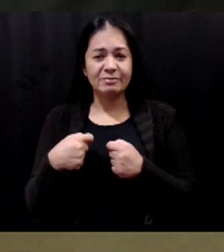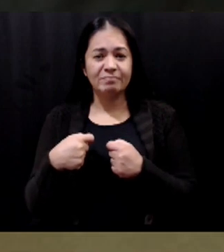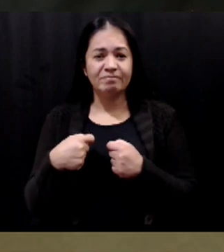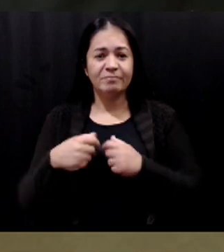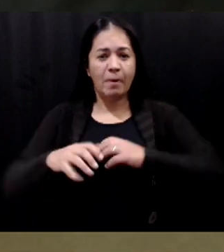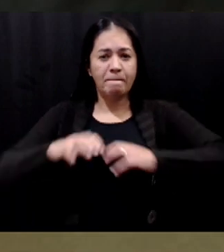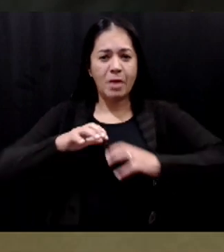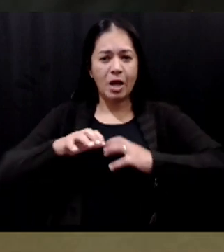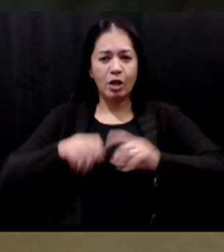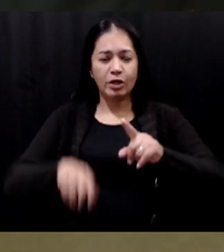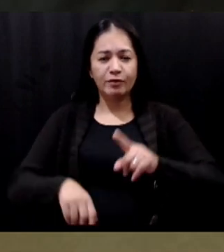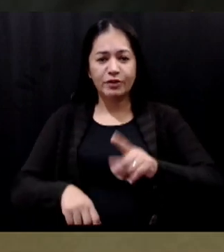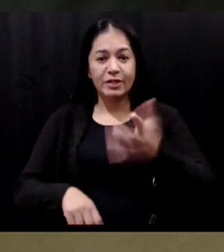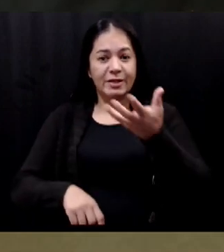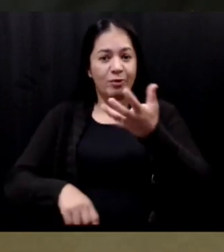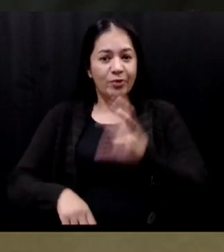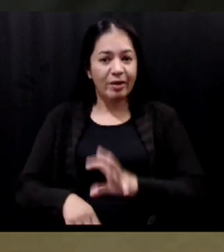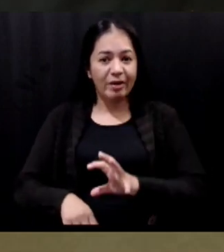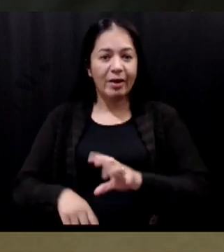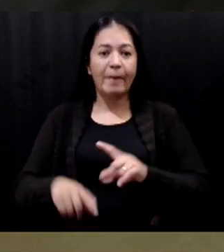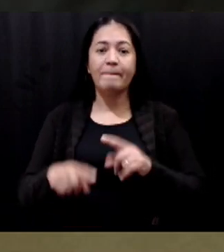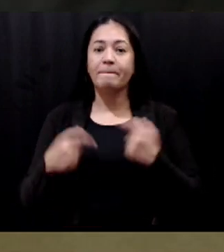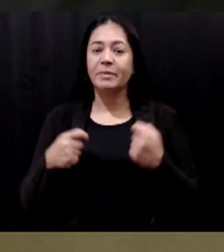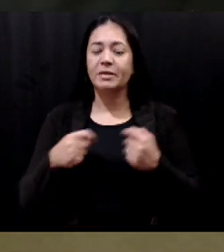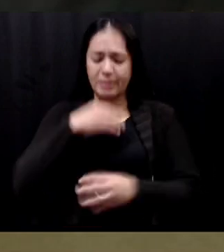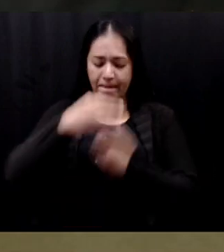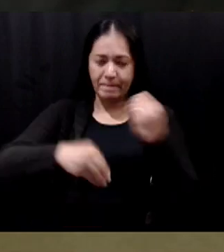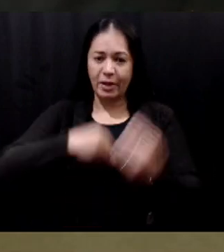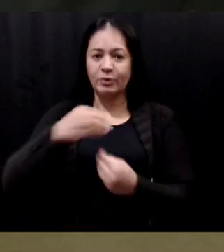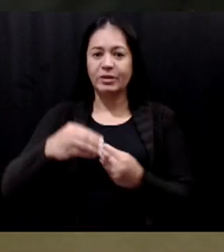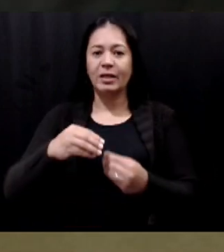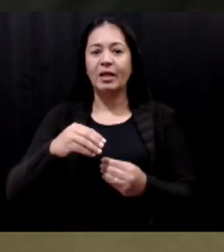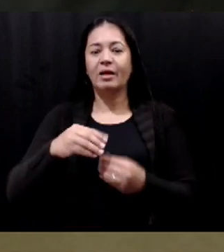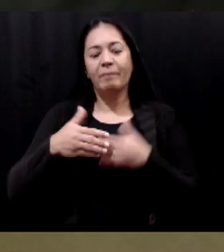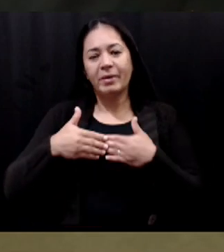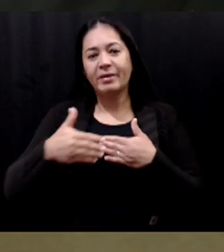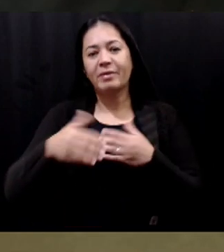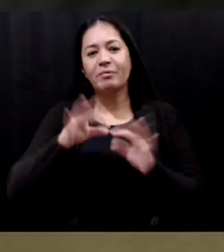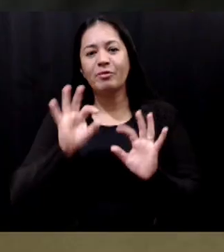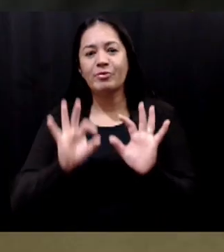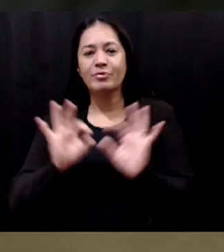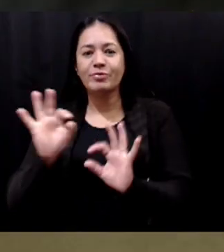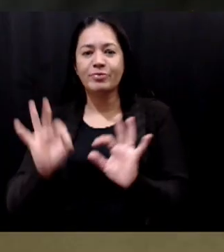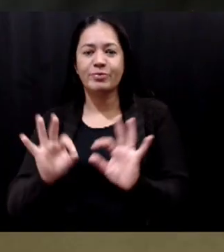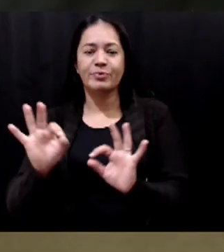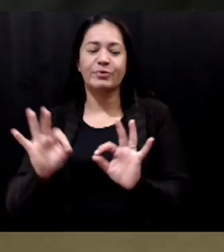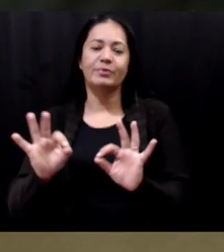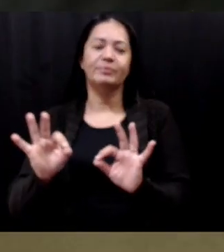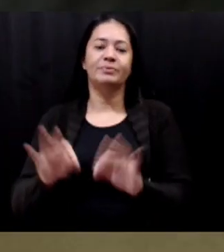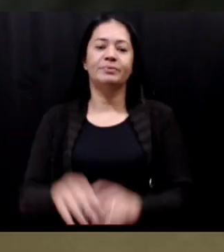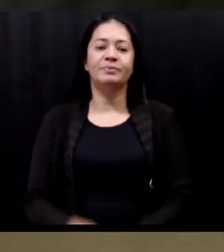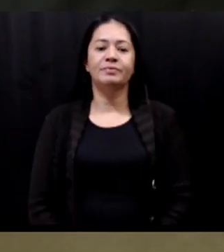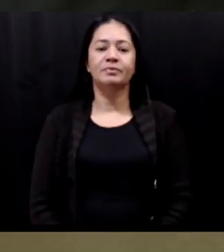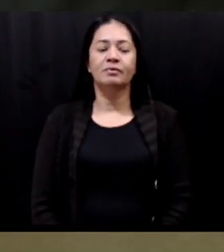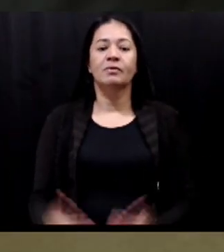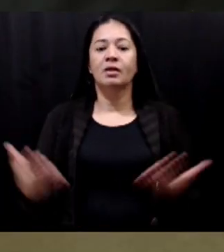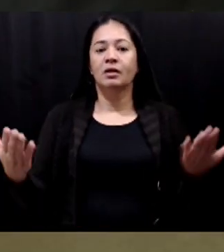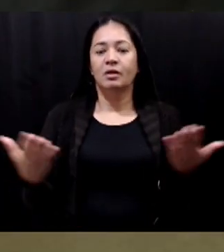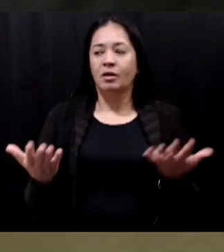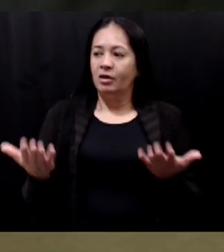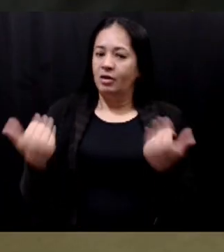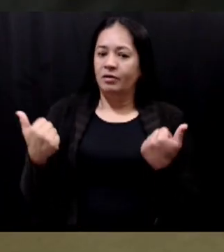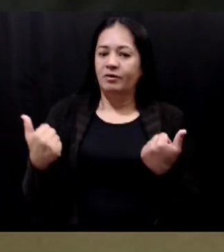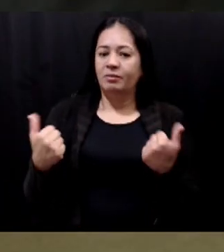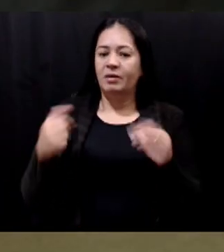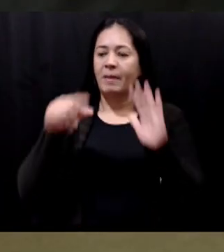quer, precisa bagunçar para poder organizar, para poder arrumar. Agora, 8h40, vamos lá então. Pode mandar as perguntas para a